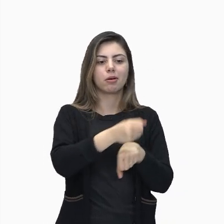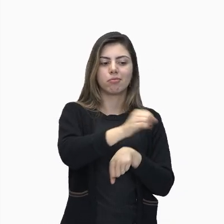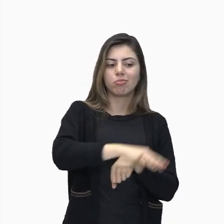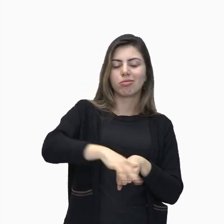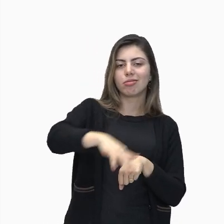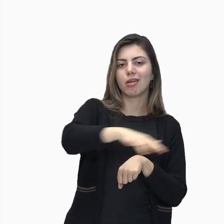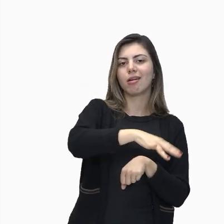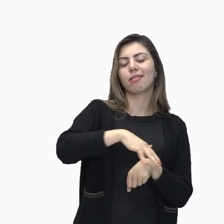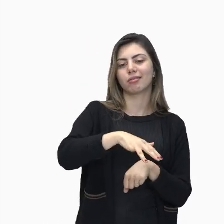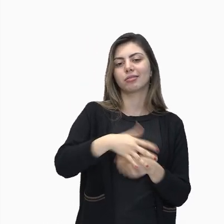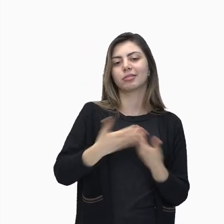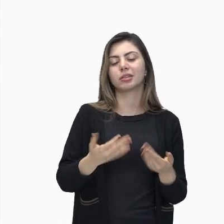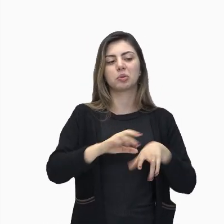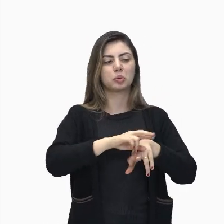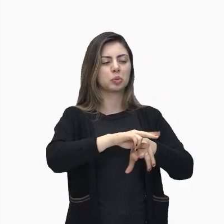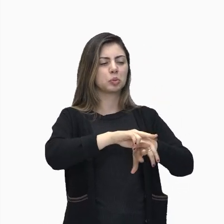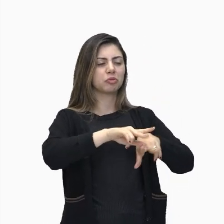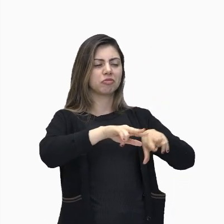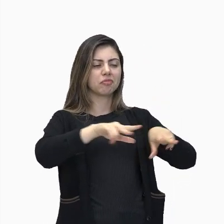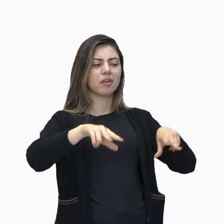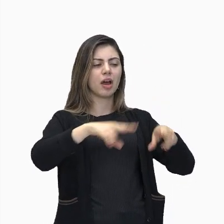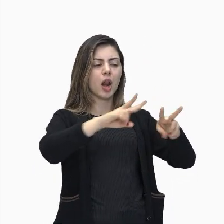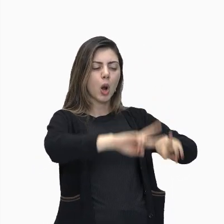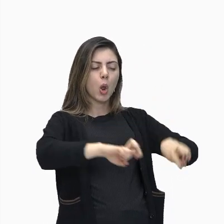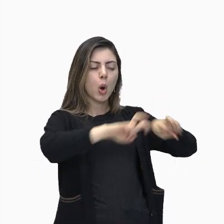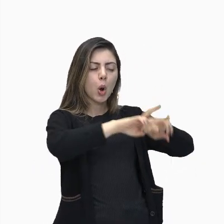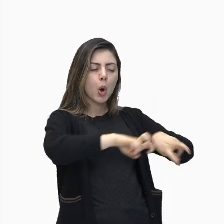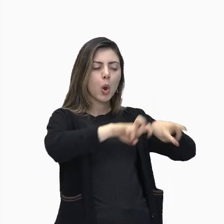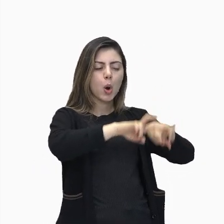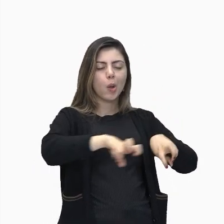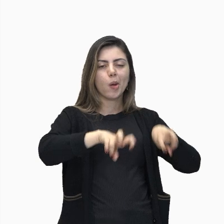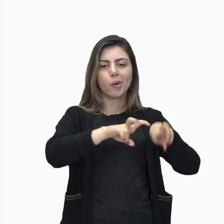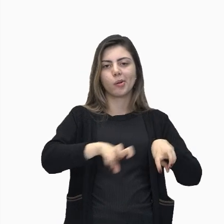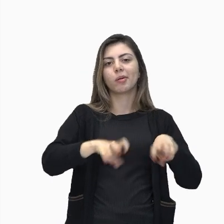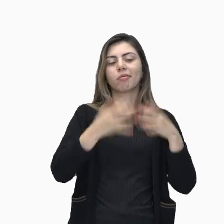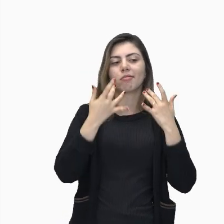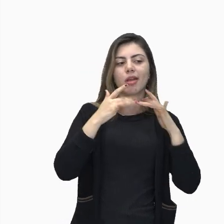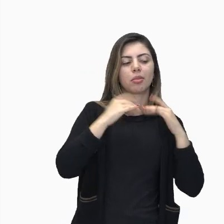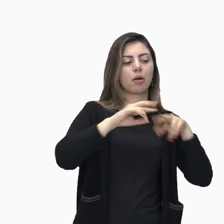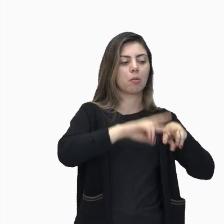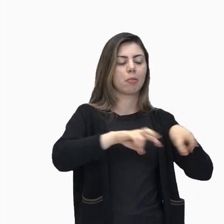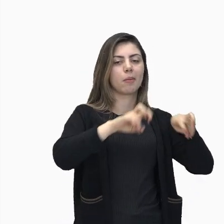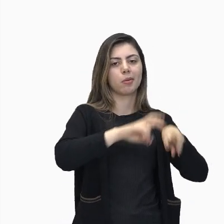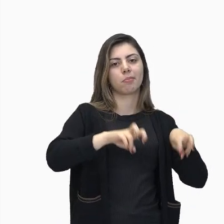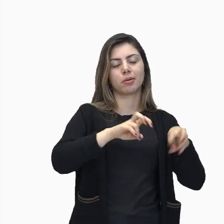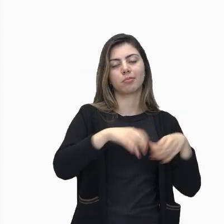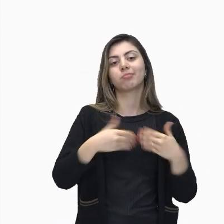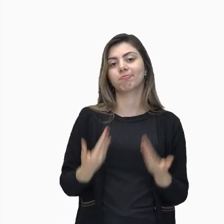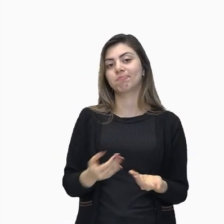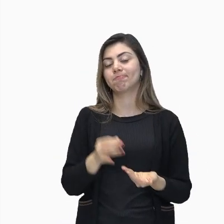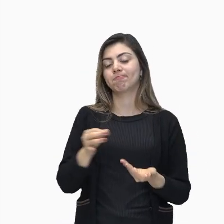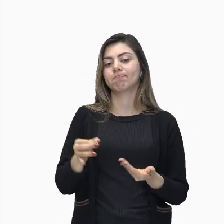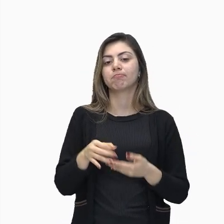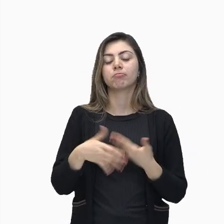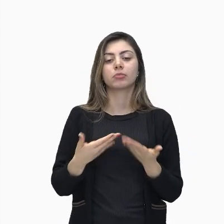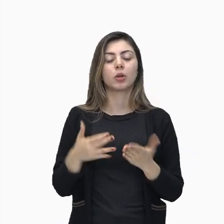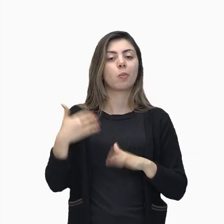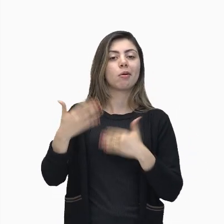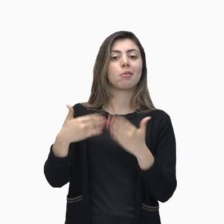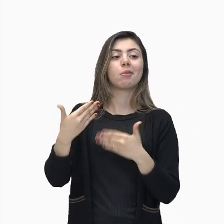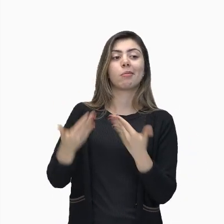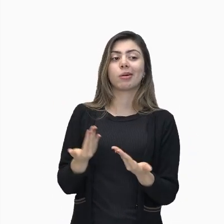território e tudo o que lhes interessava era explorar as riquezas naturais, né? e nada mais. E isso deixou aí